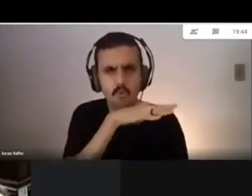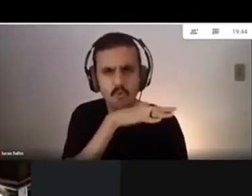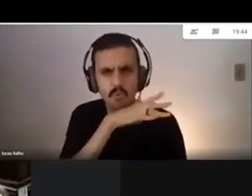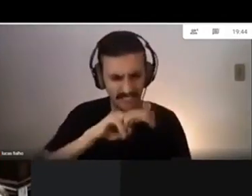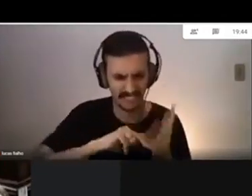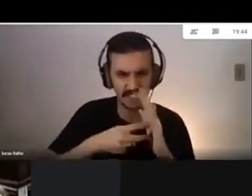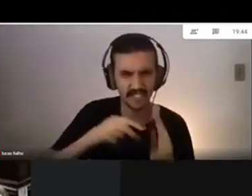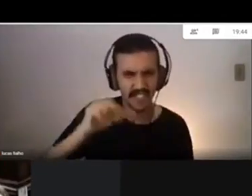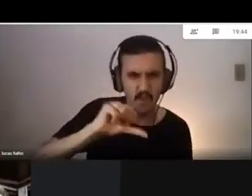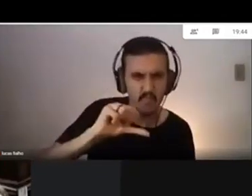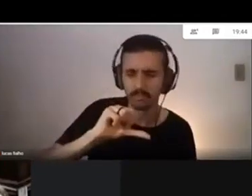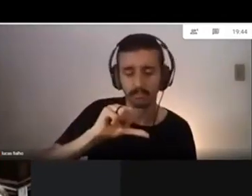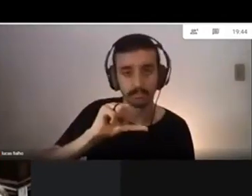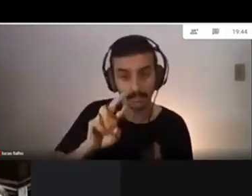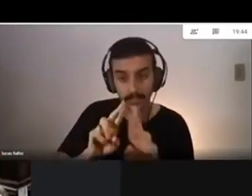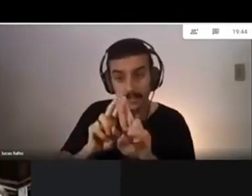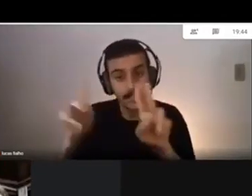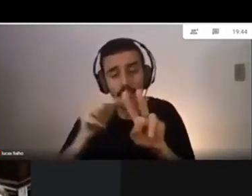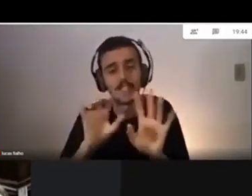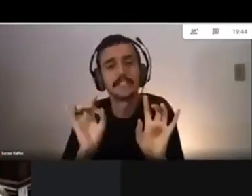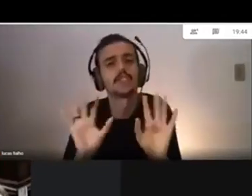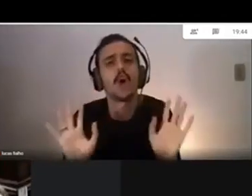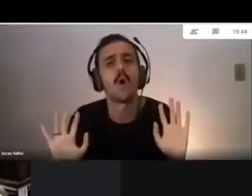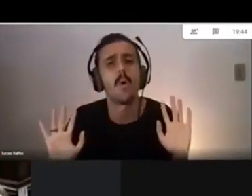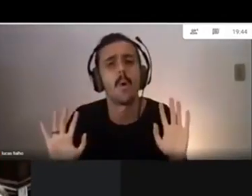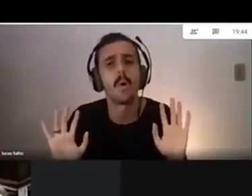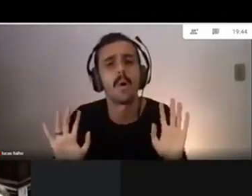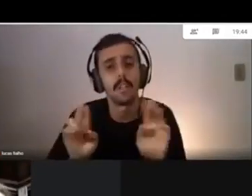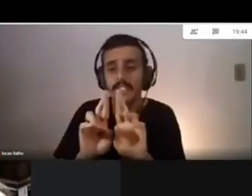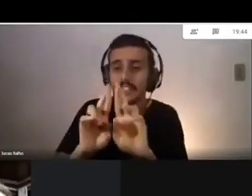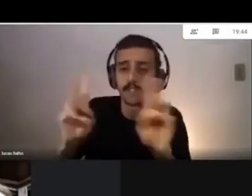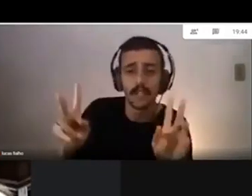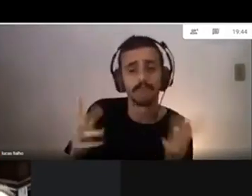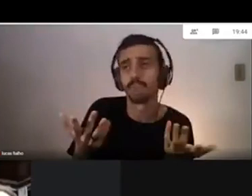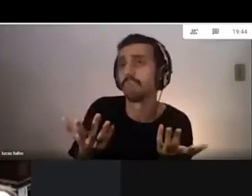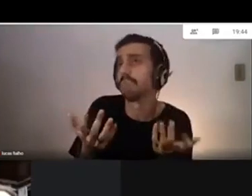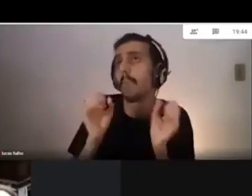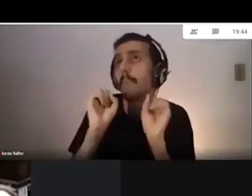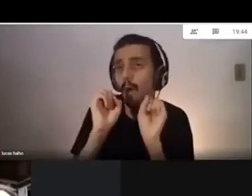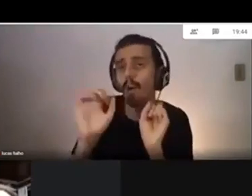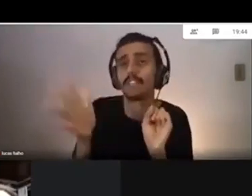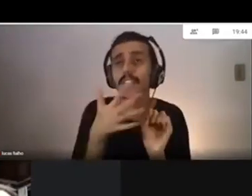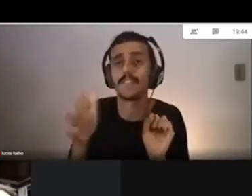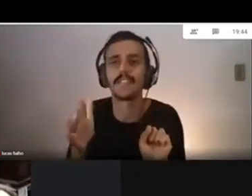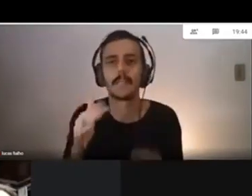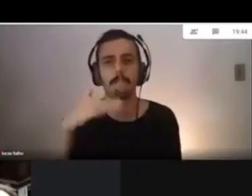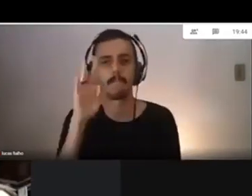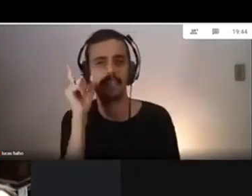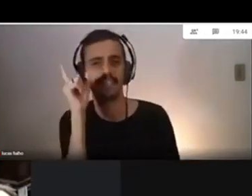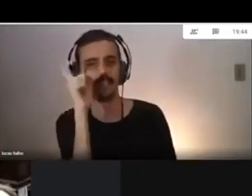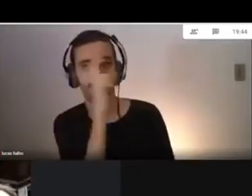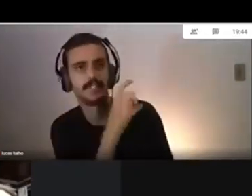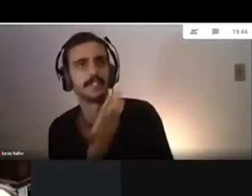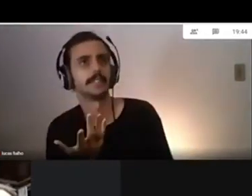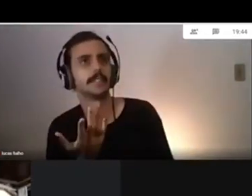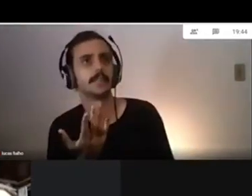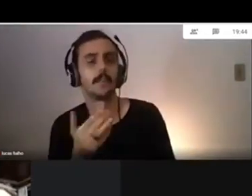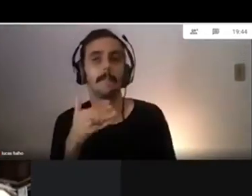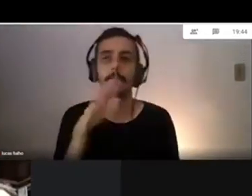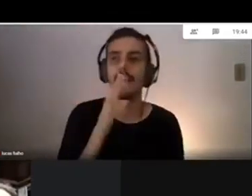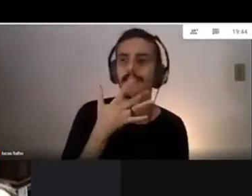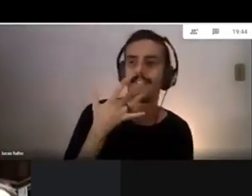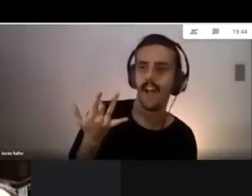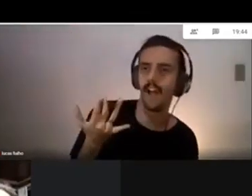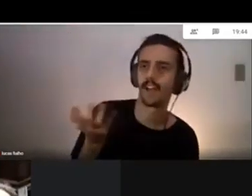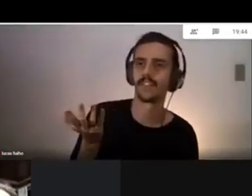pode ser em alguns momentos mais difícil, em outros momentos, então, a gente reaprende,